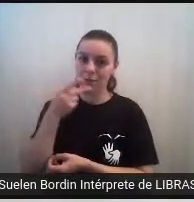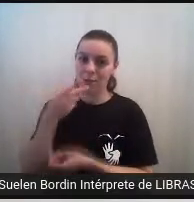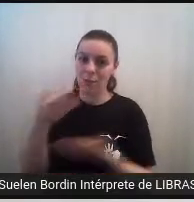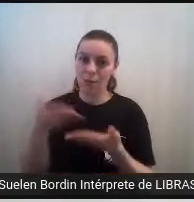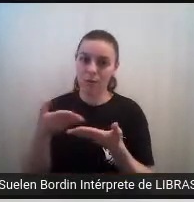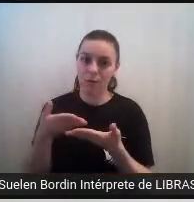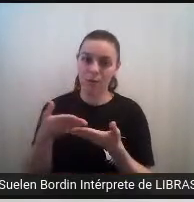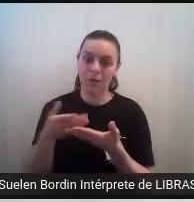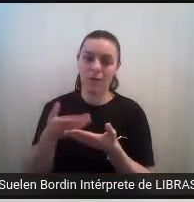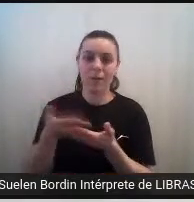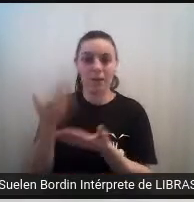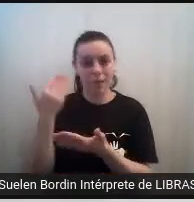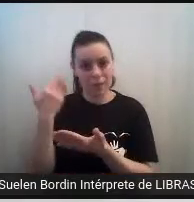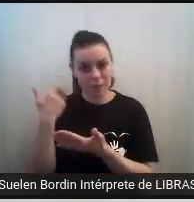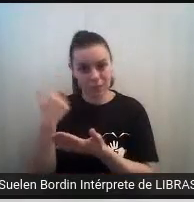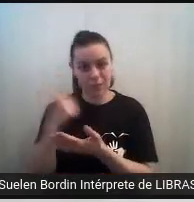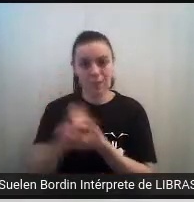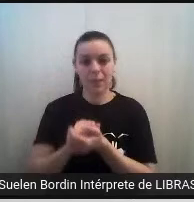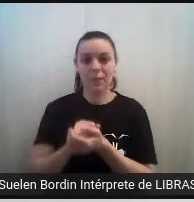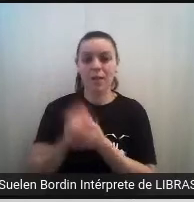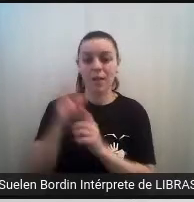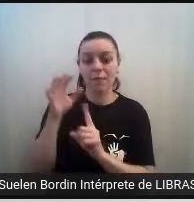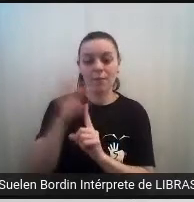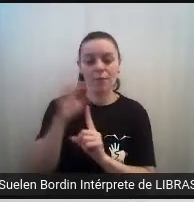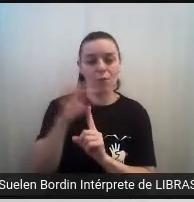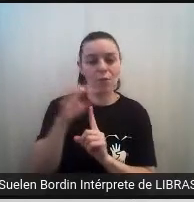essa influência a gente leva para a vida.